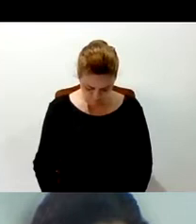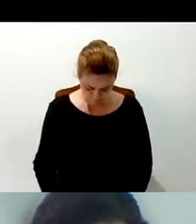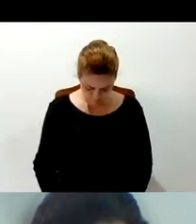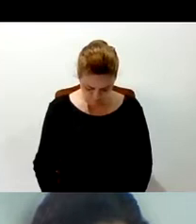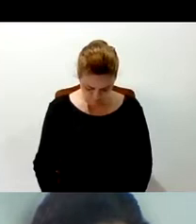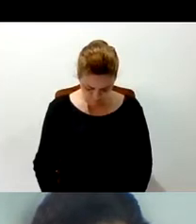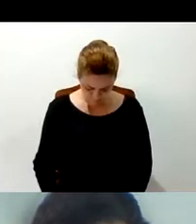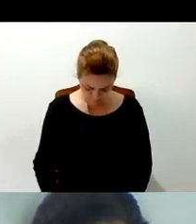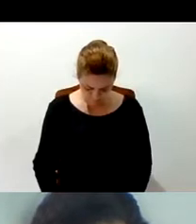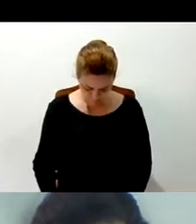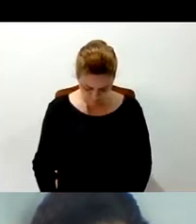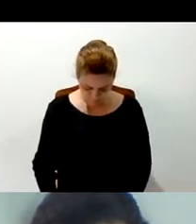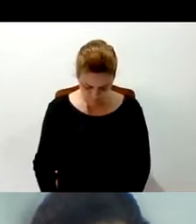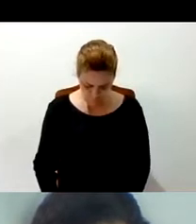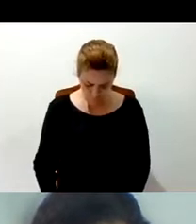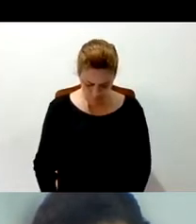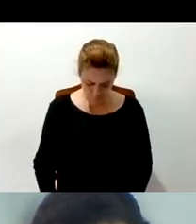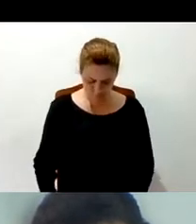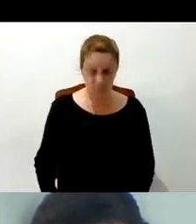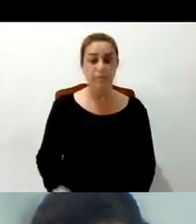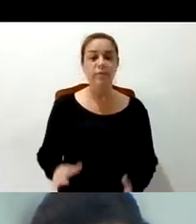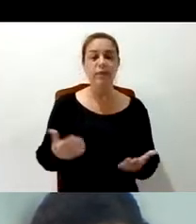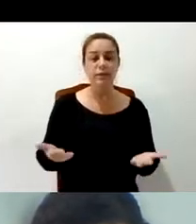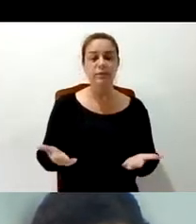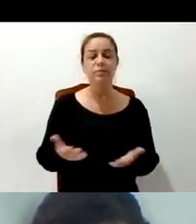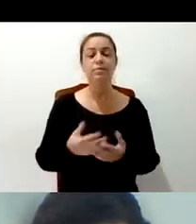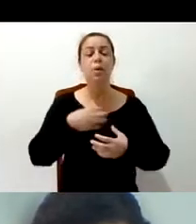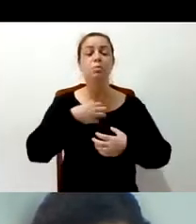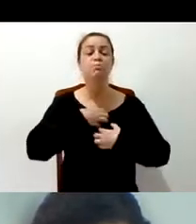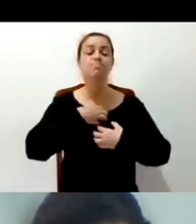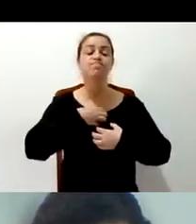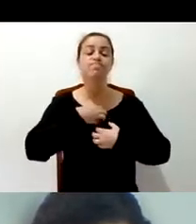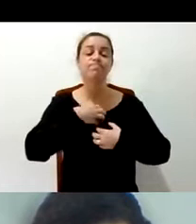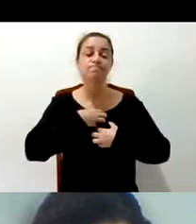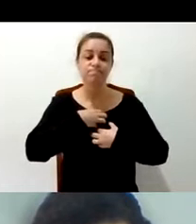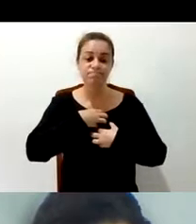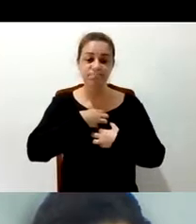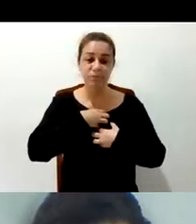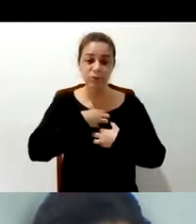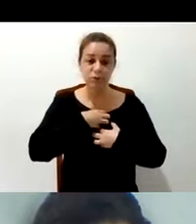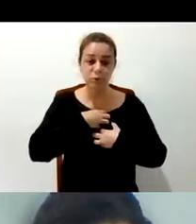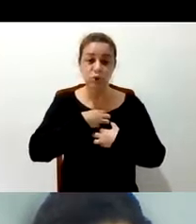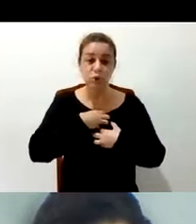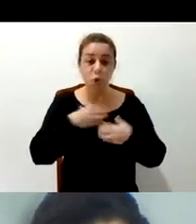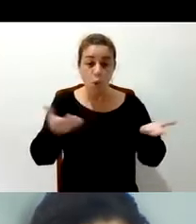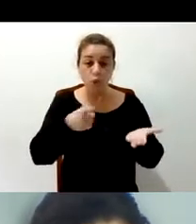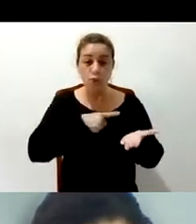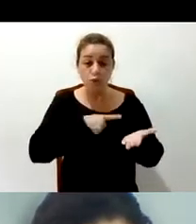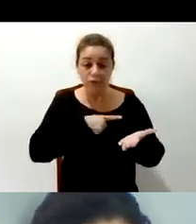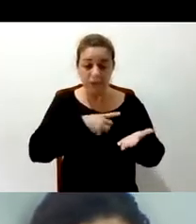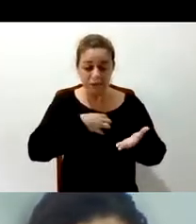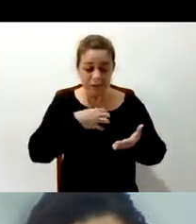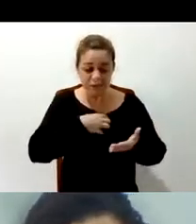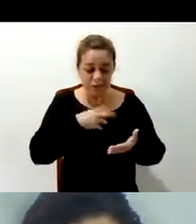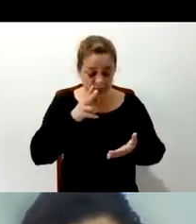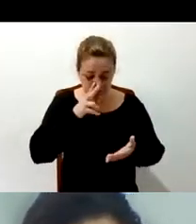nossa atividade profissional. O sentimento que eu tenho hoje mais forte com o